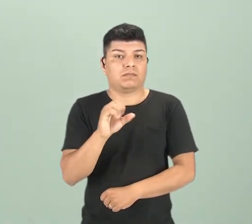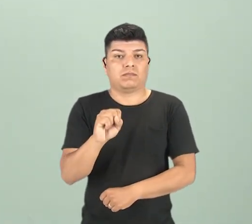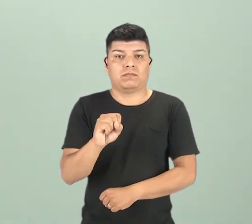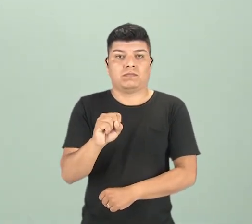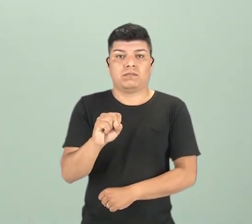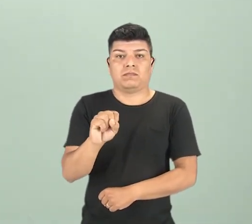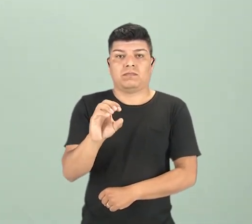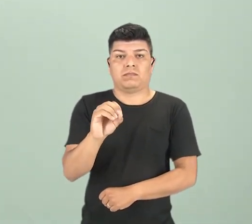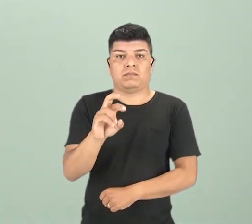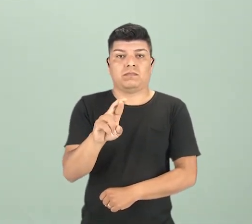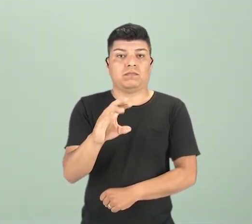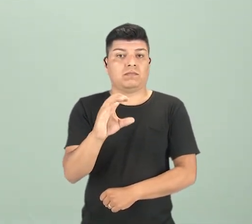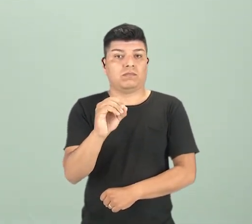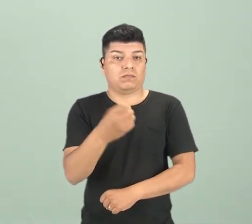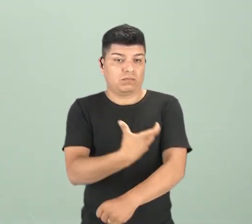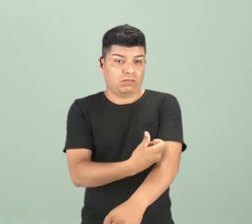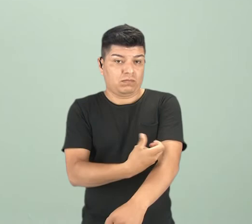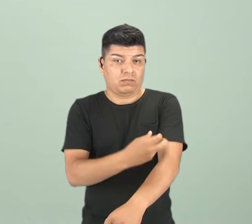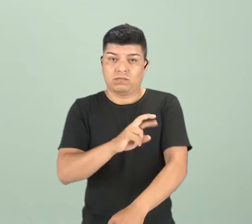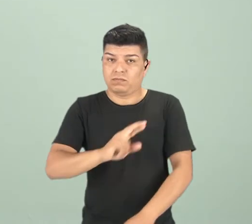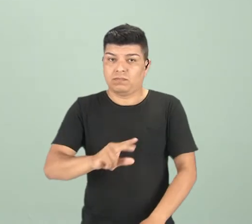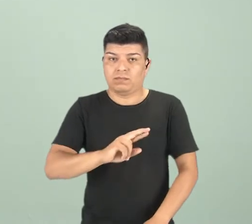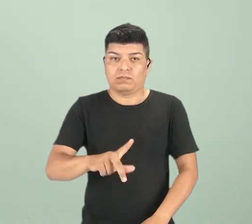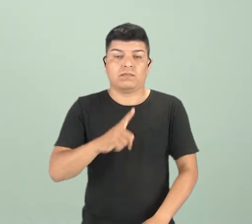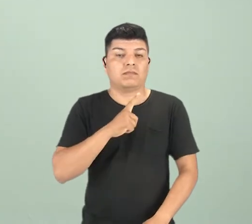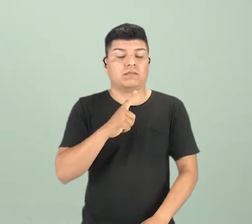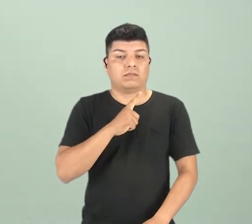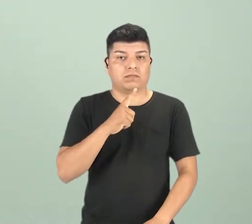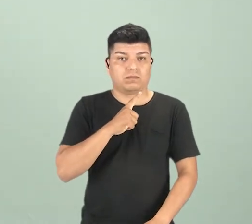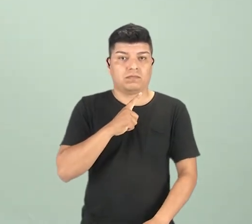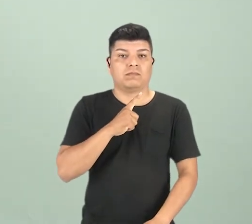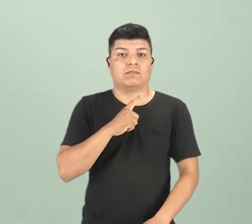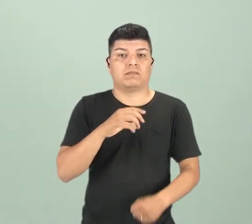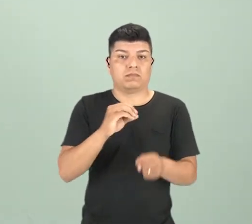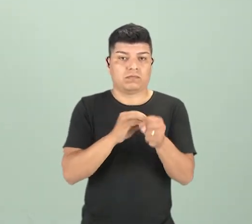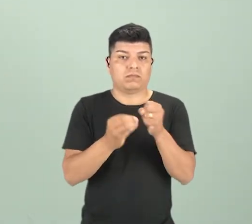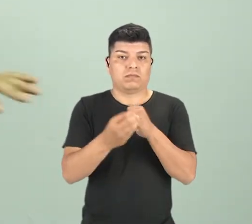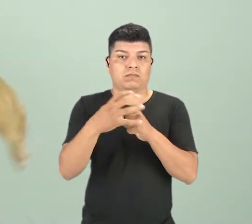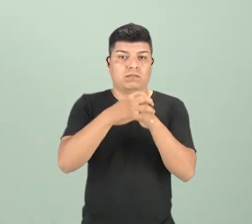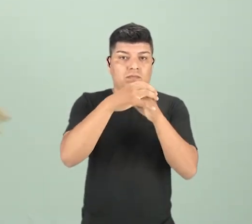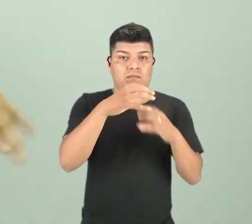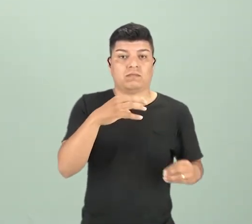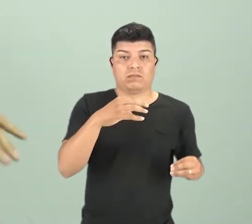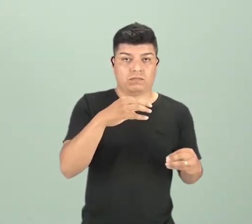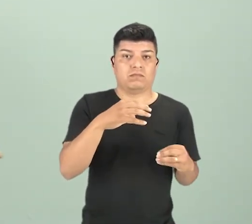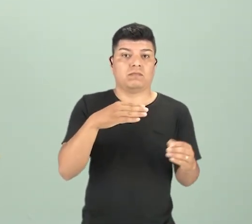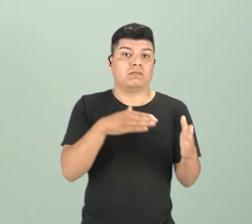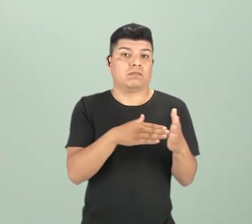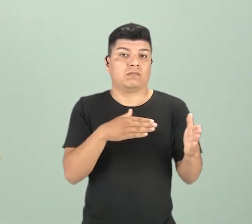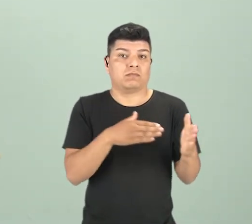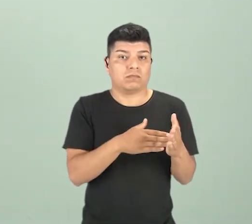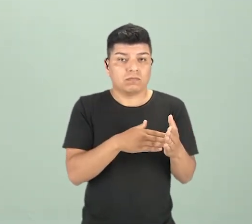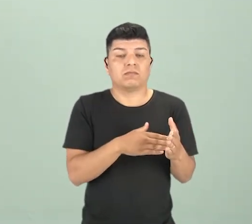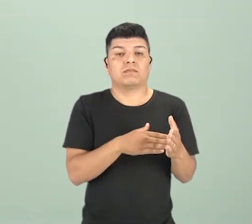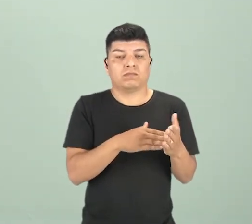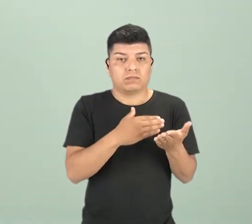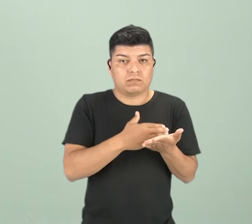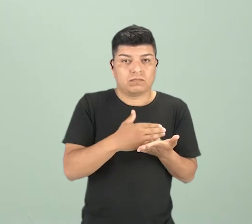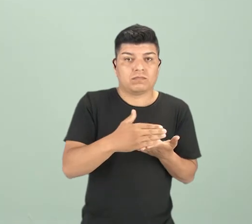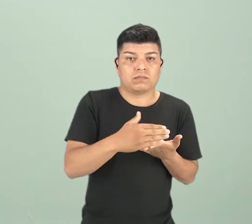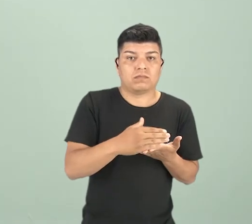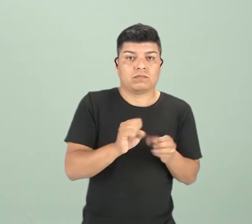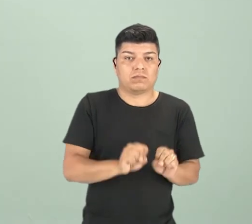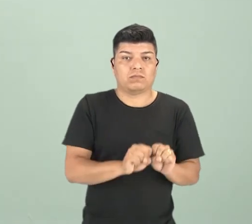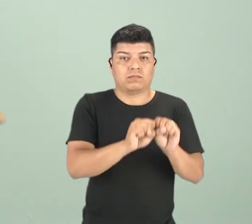lembrando que o soro não é vacina, então o soro já vai ter o anticorpo, que vai fazer aquele combate inicial, e aí o nosso